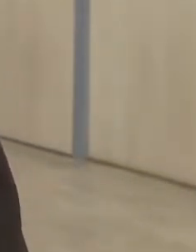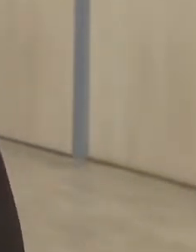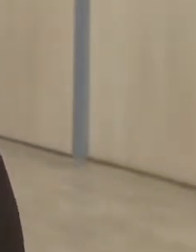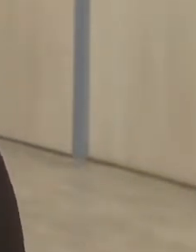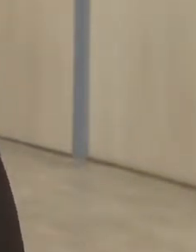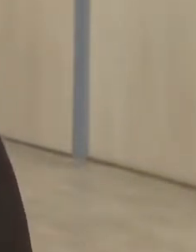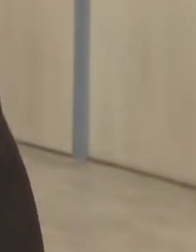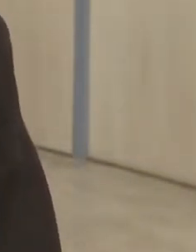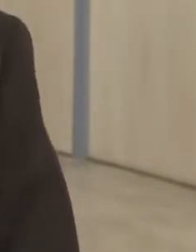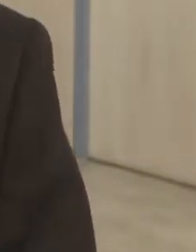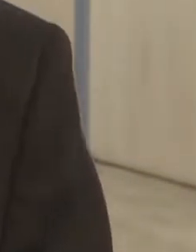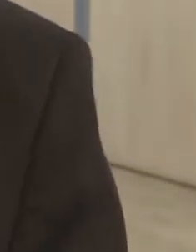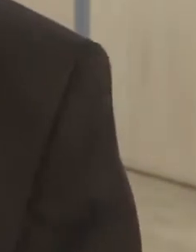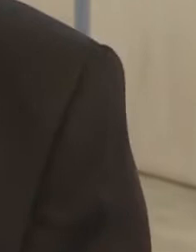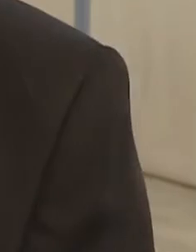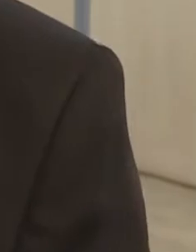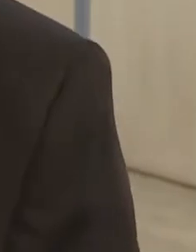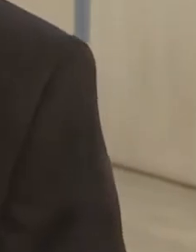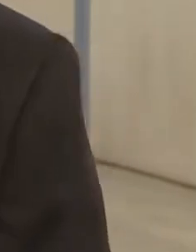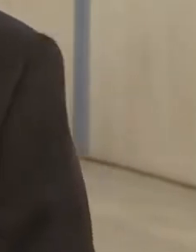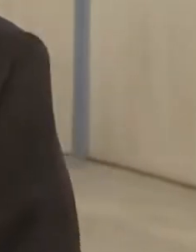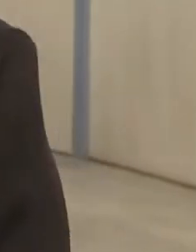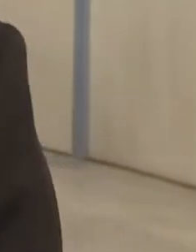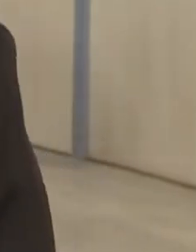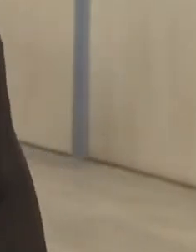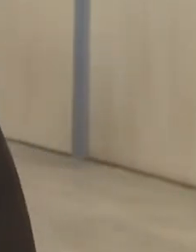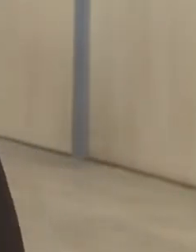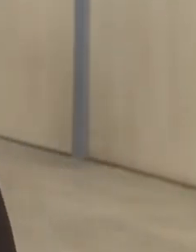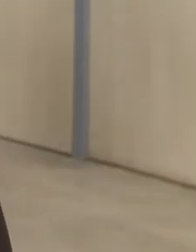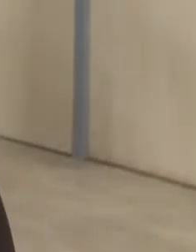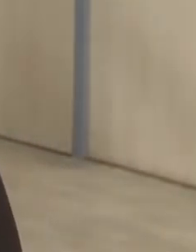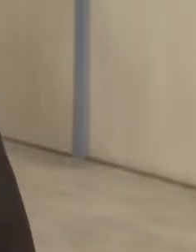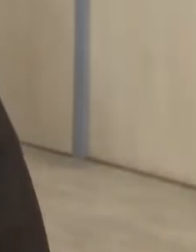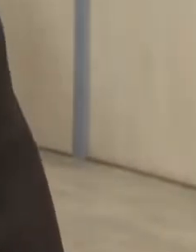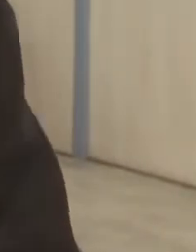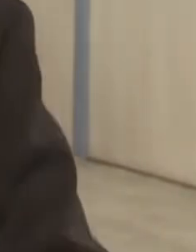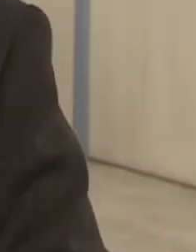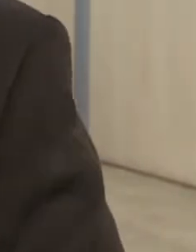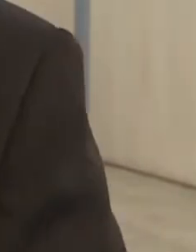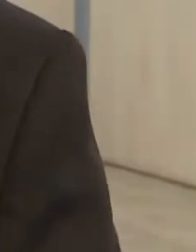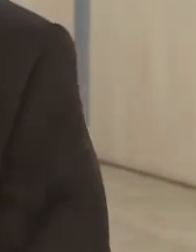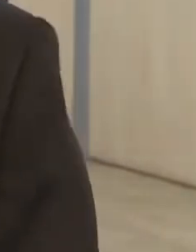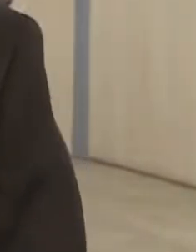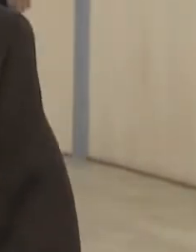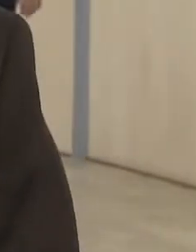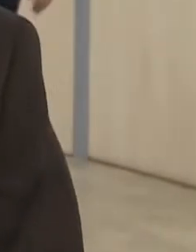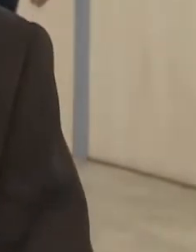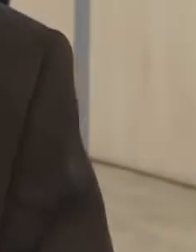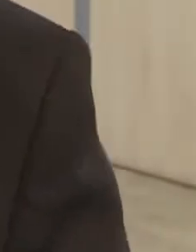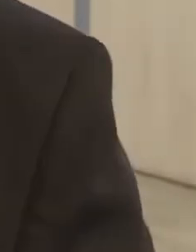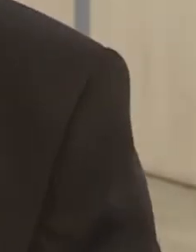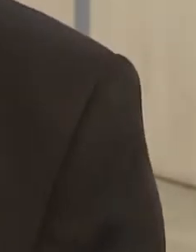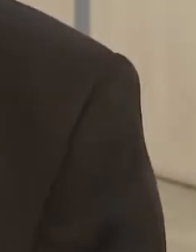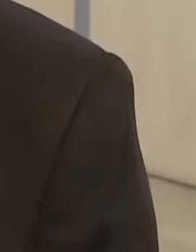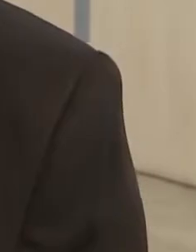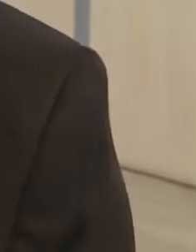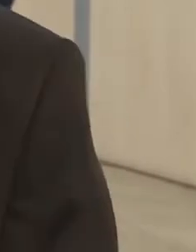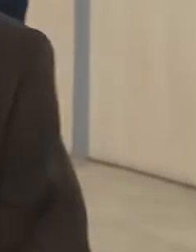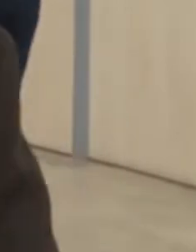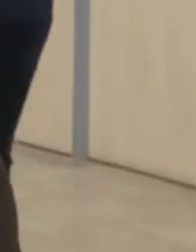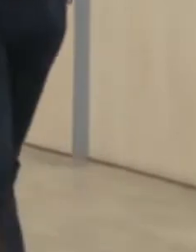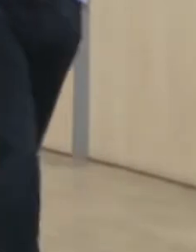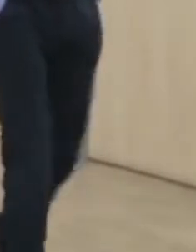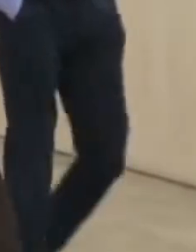falar do Hospital Santa Isabel, que são 1000 cirurgias de transplante. Em 2016, nós somos recordistas nacionais em